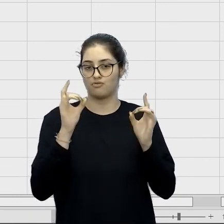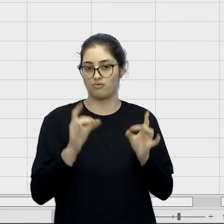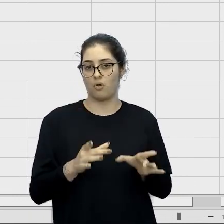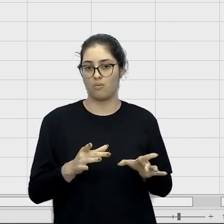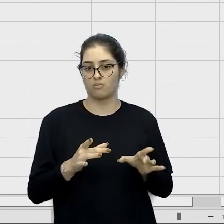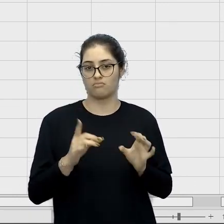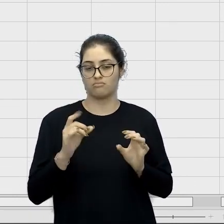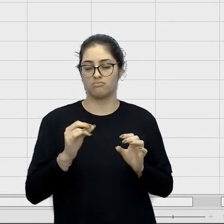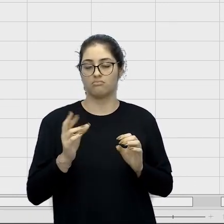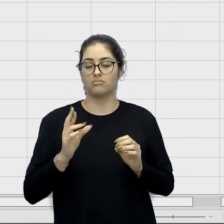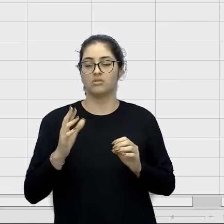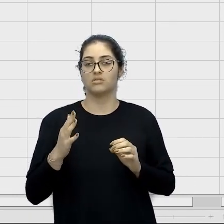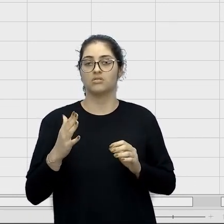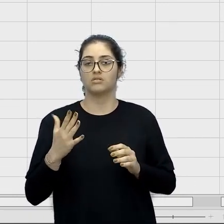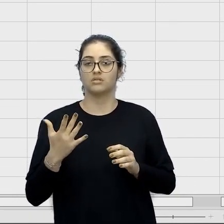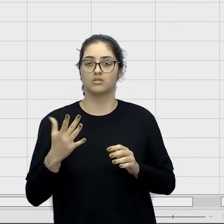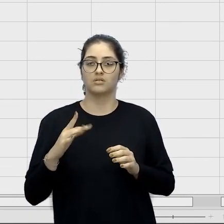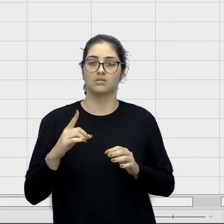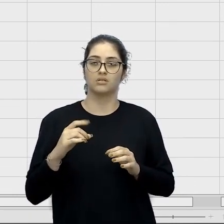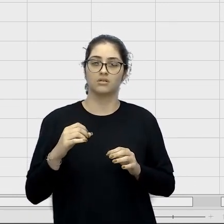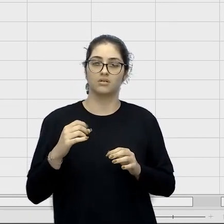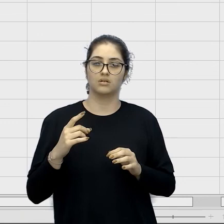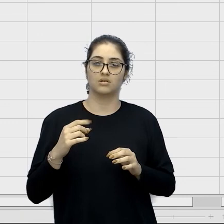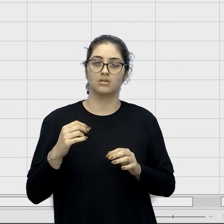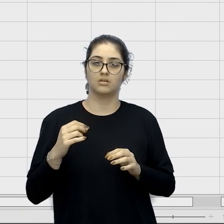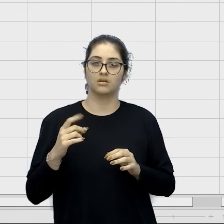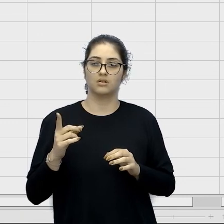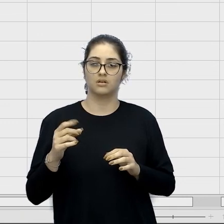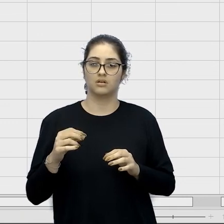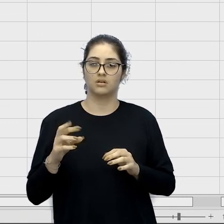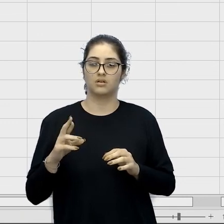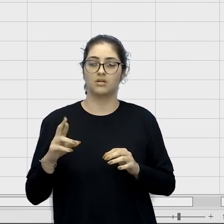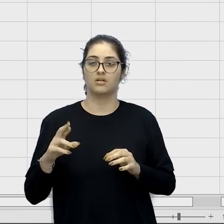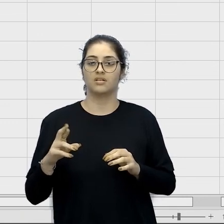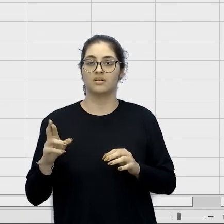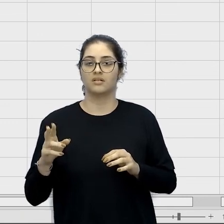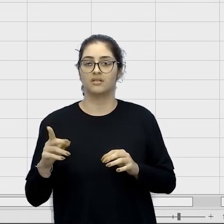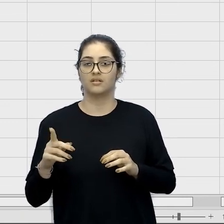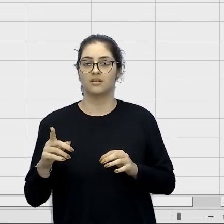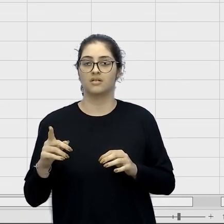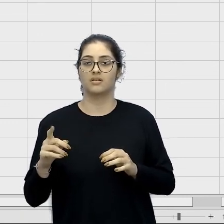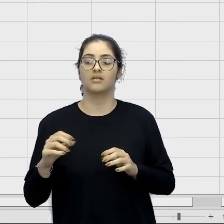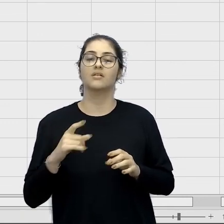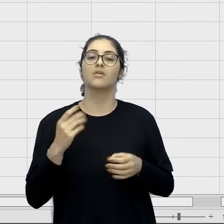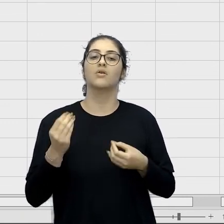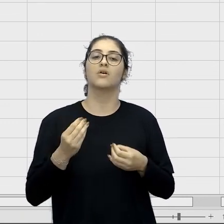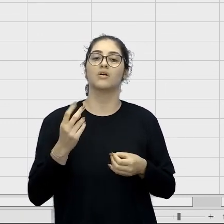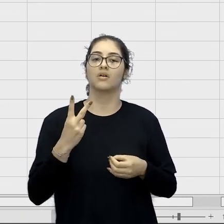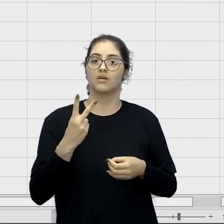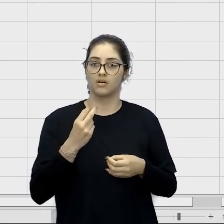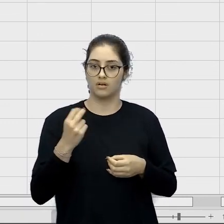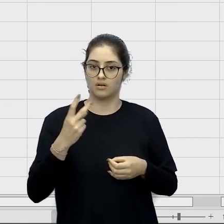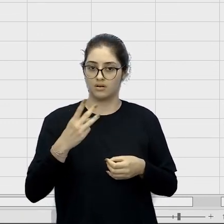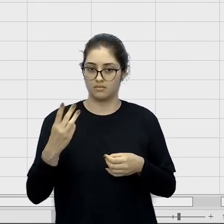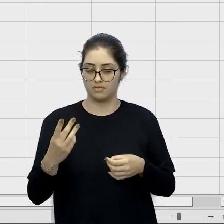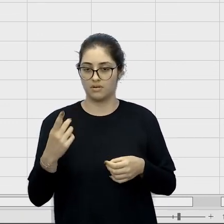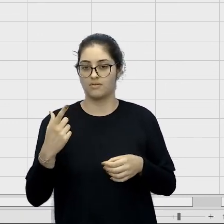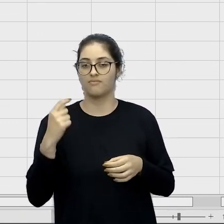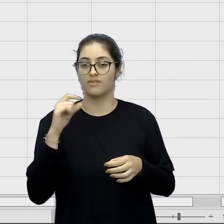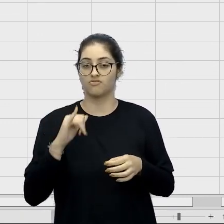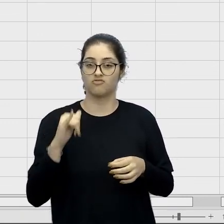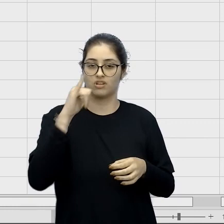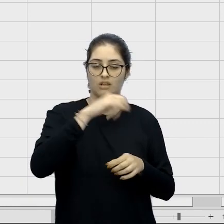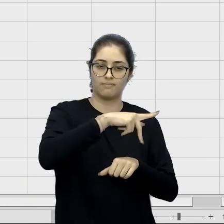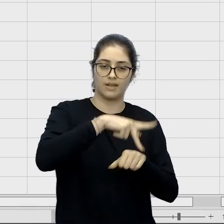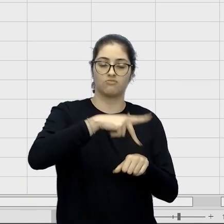sobrou R$10. A gente tem Sobrou- R$10, então, por mês. sobrou e R$10. a gente vai realizar esse intercâmbio em 2023. 23, dezembro de